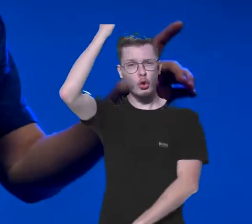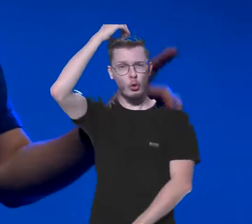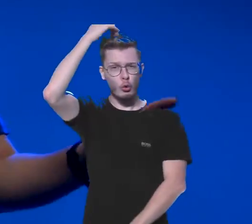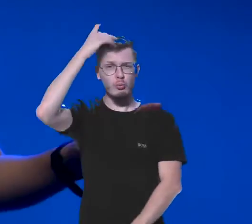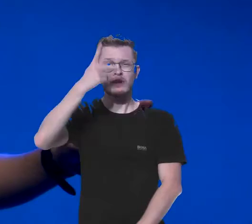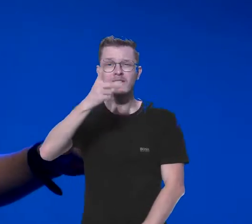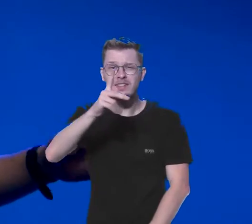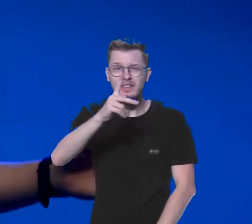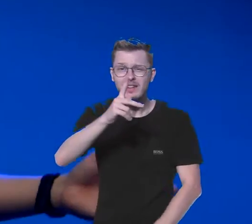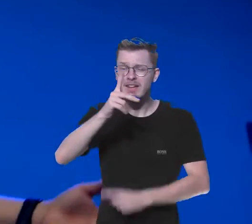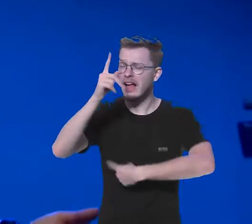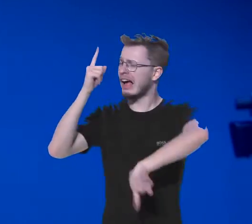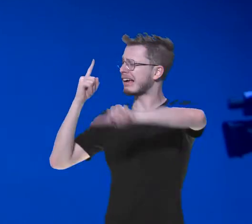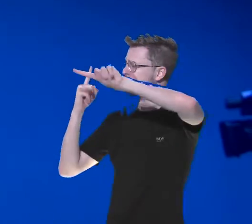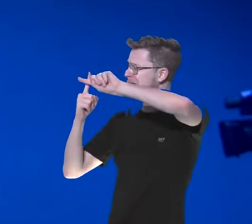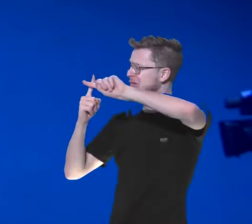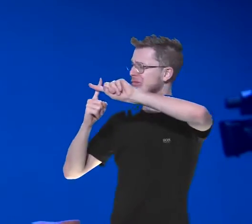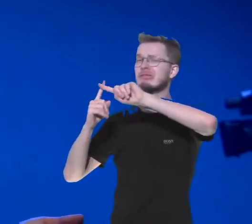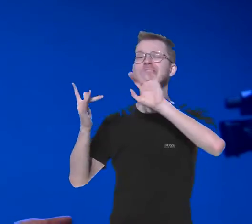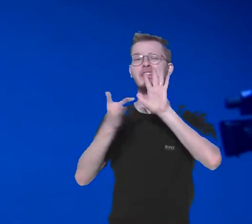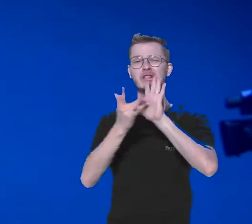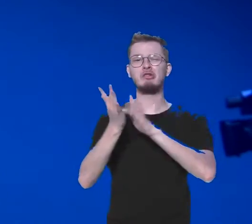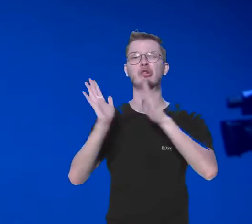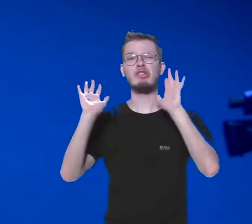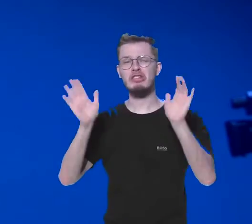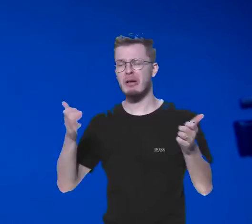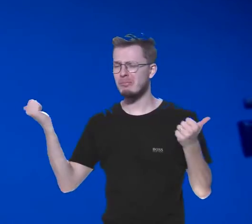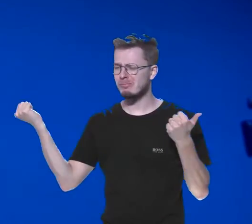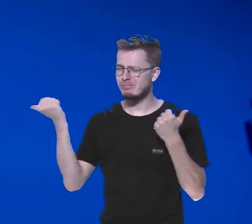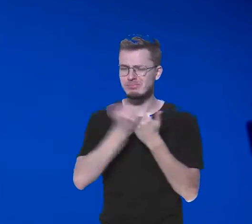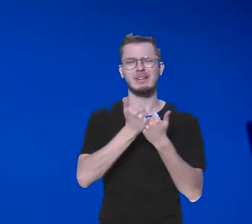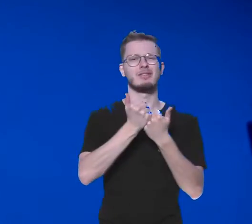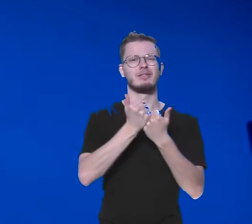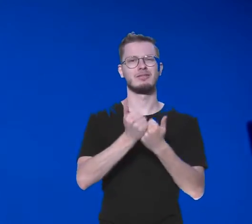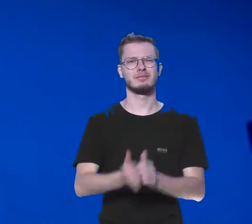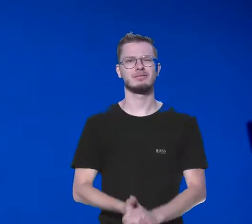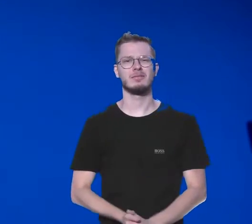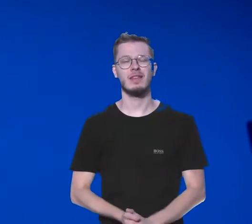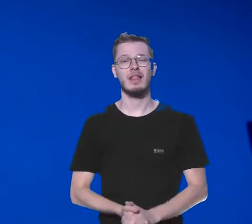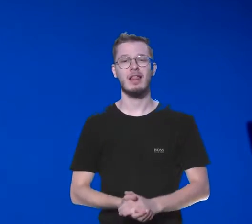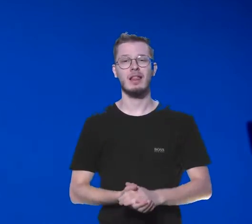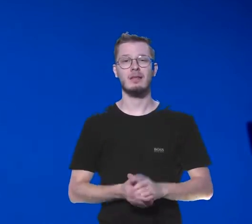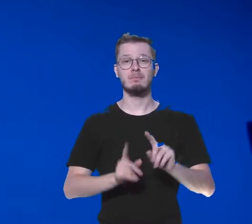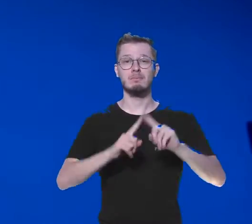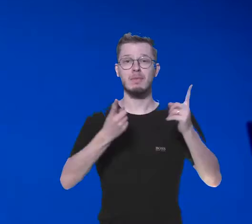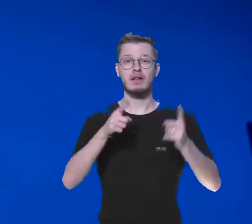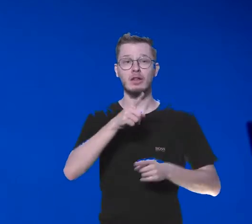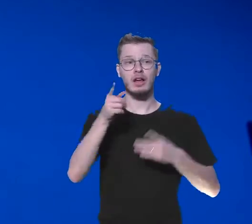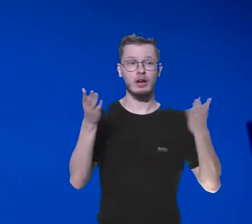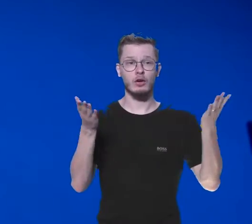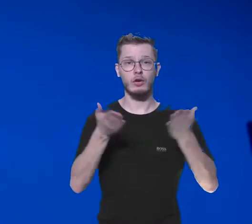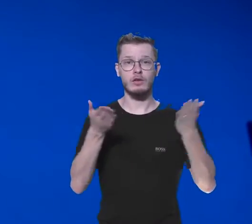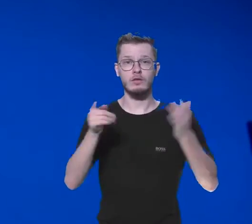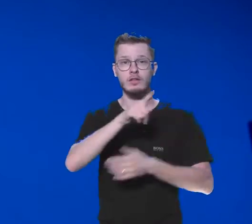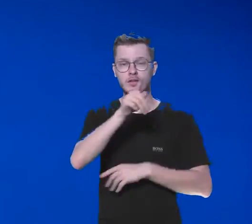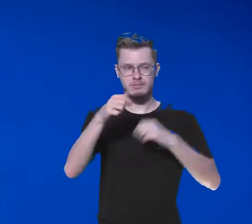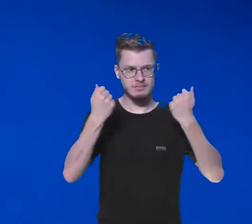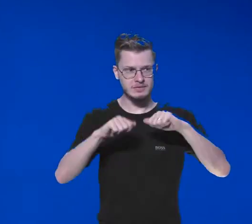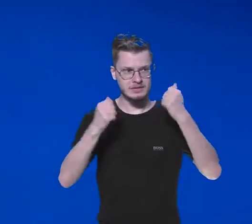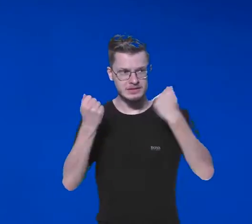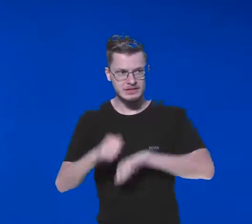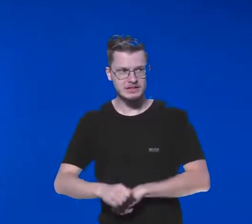precisa agora aceitar e dizer: Senhor, eu mereci a condenação, mas eu preciso receber o